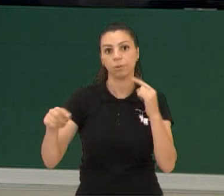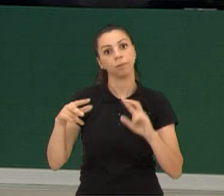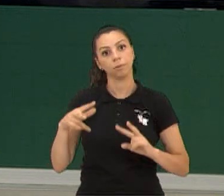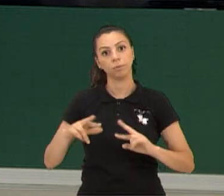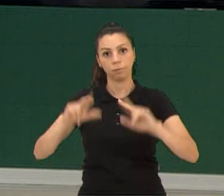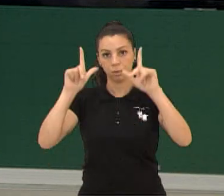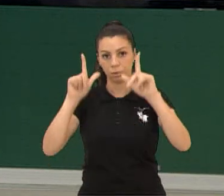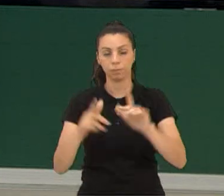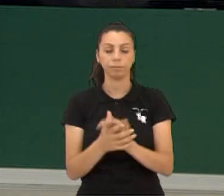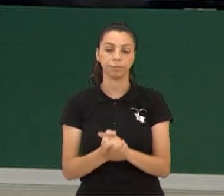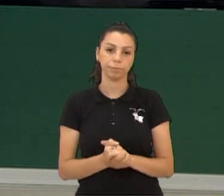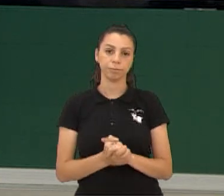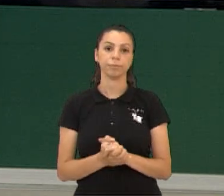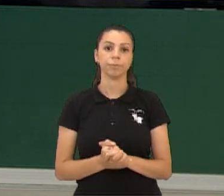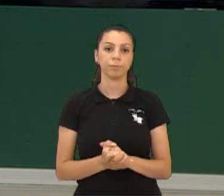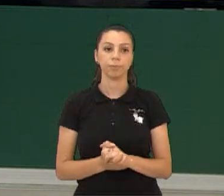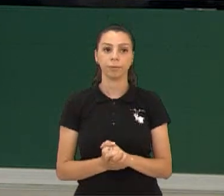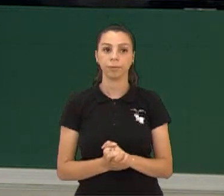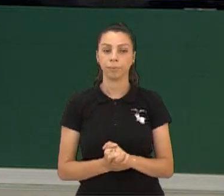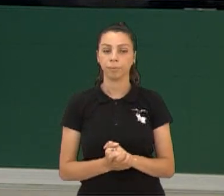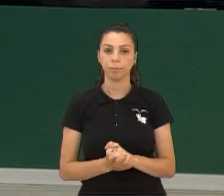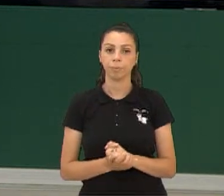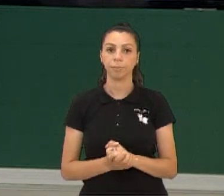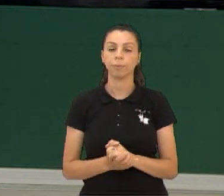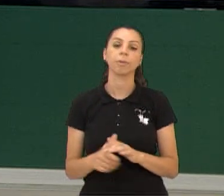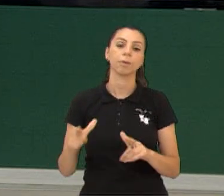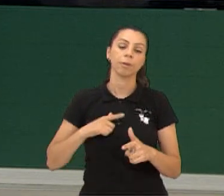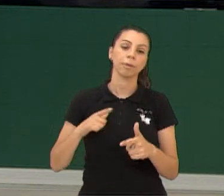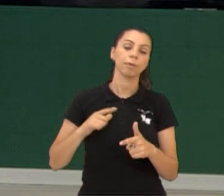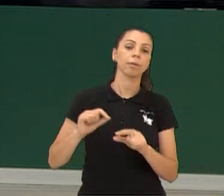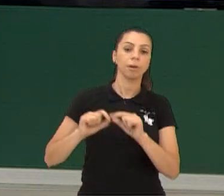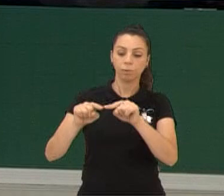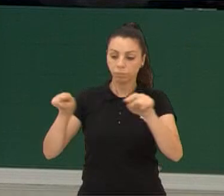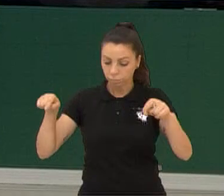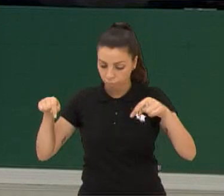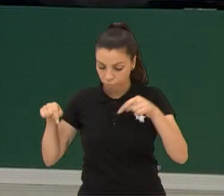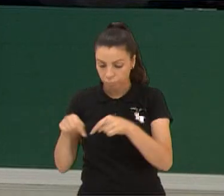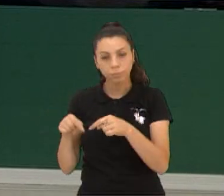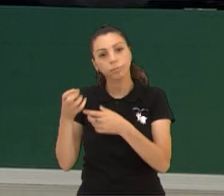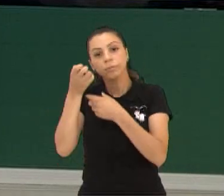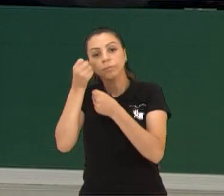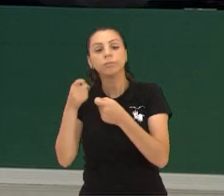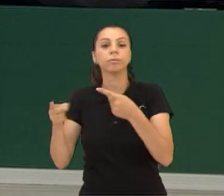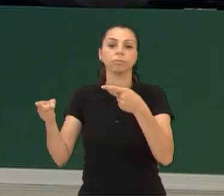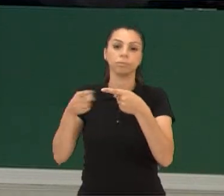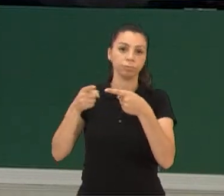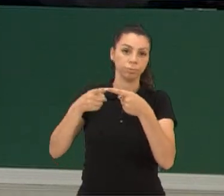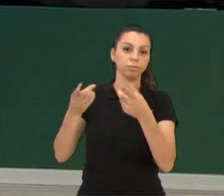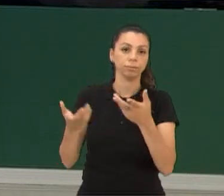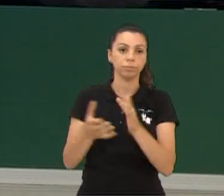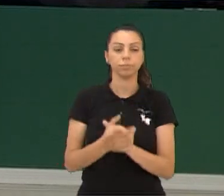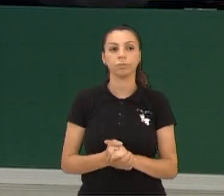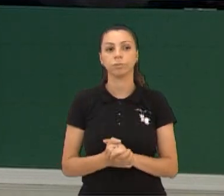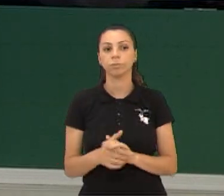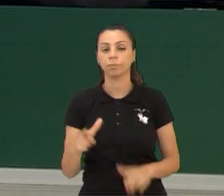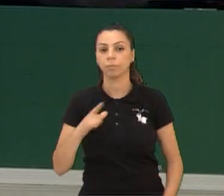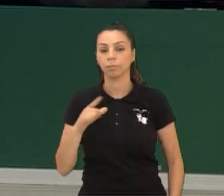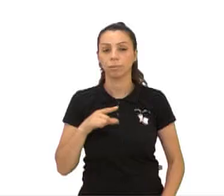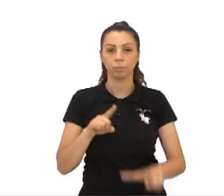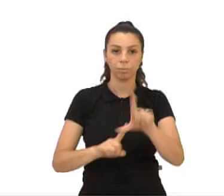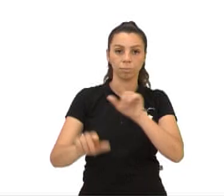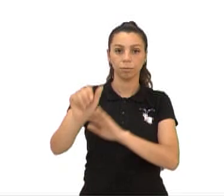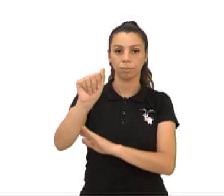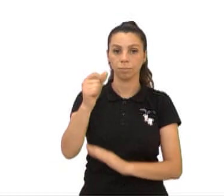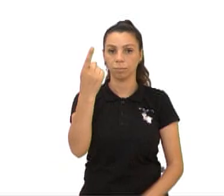diferentes. Ah, muito bem. Então, aqui eu tenho a medida do quarto 1. Esse quarto 1 vai ter, letra